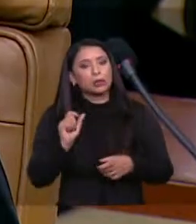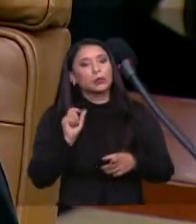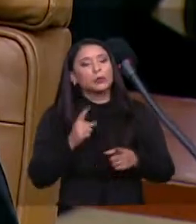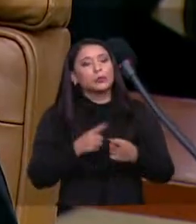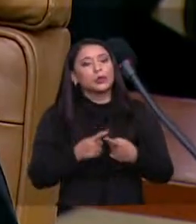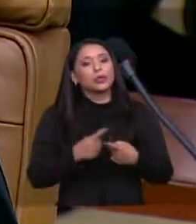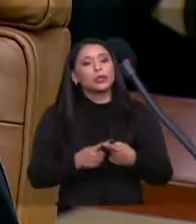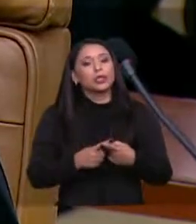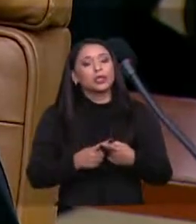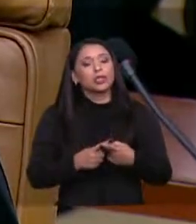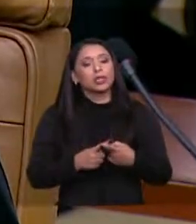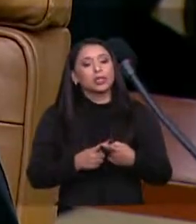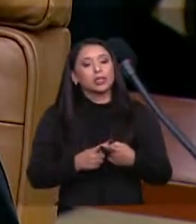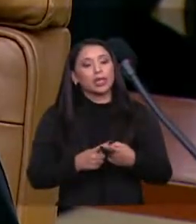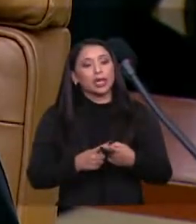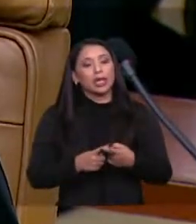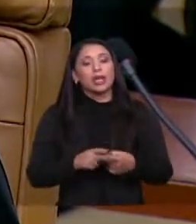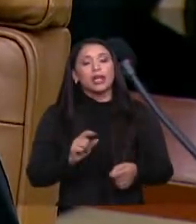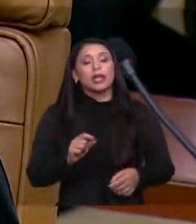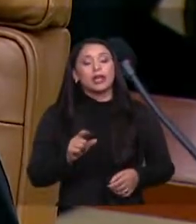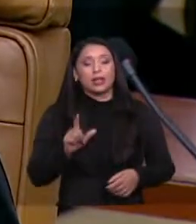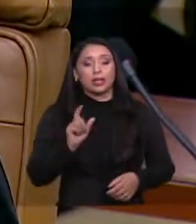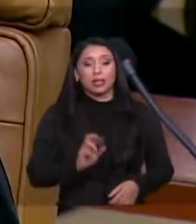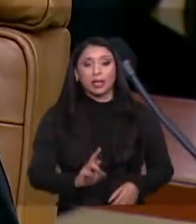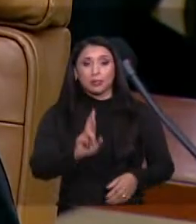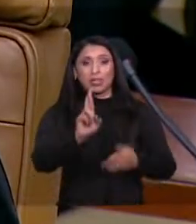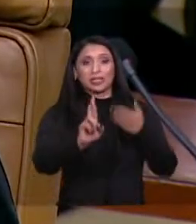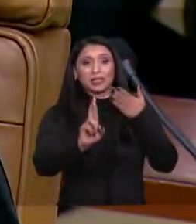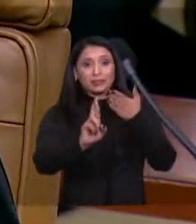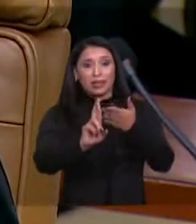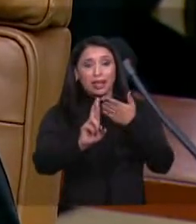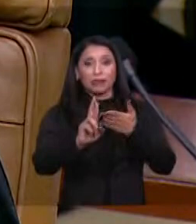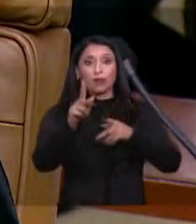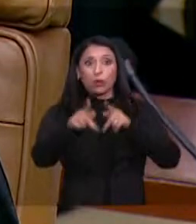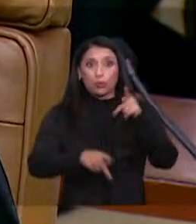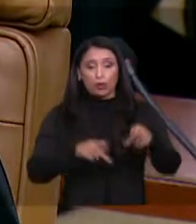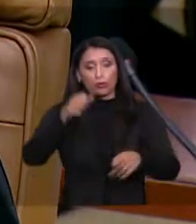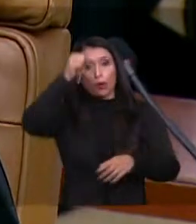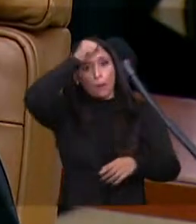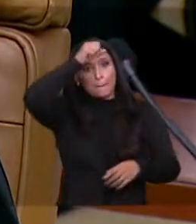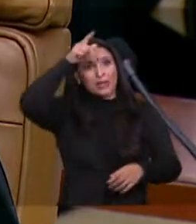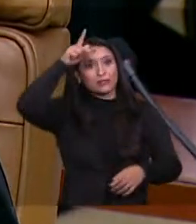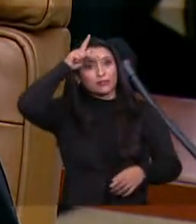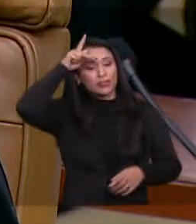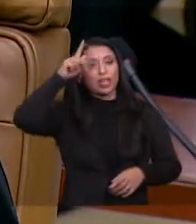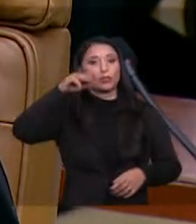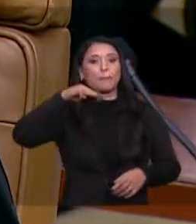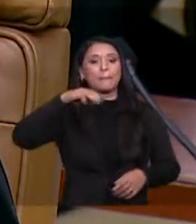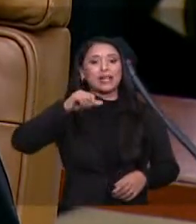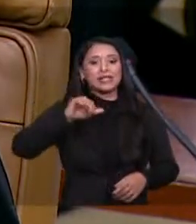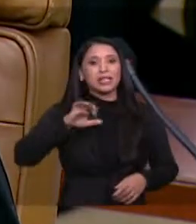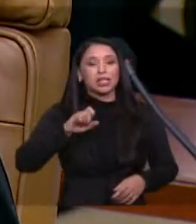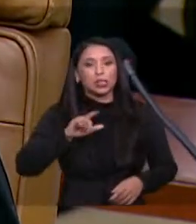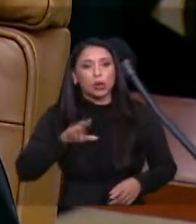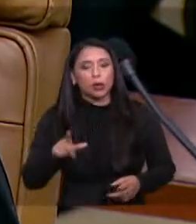trata de quem exerceu por muito tempo a representação popular como prefeito de Maceió governador do Estado de